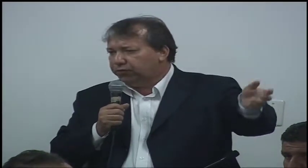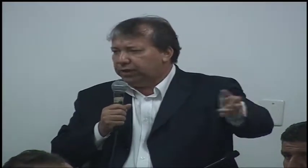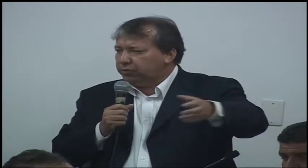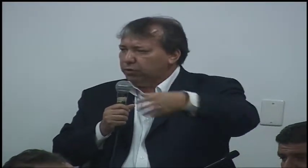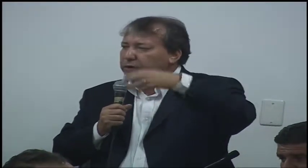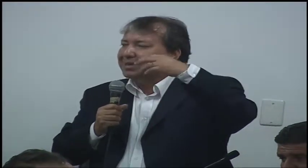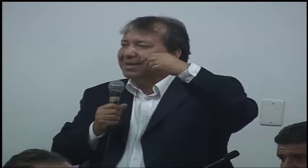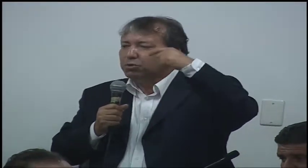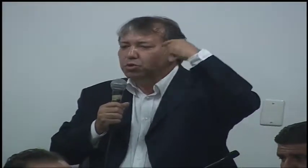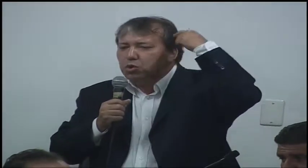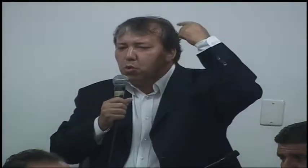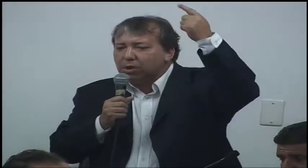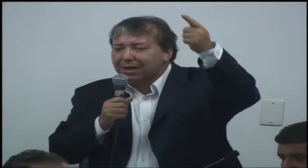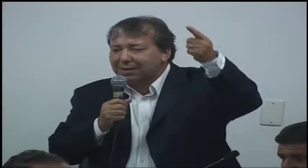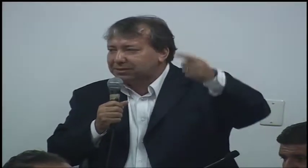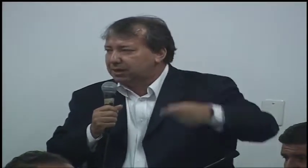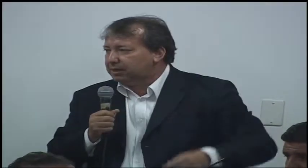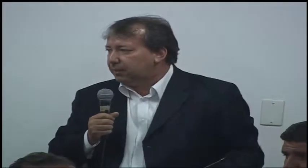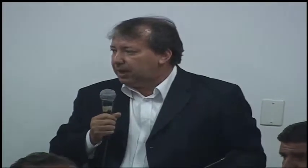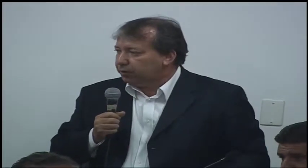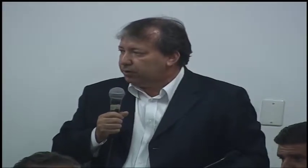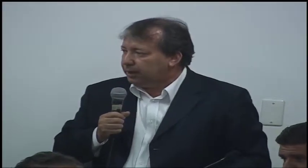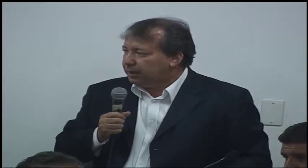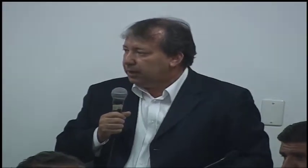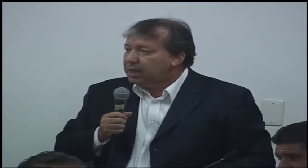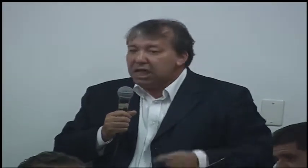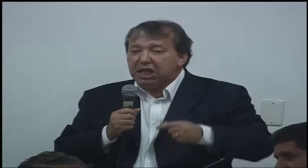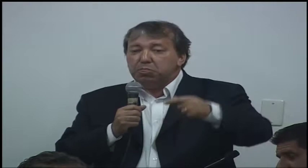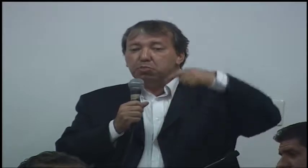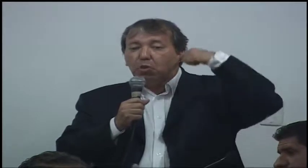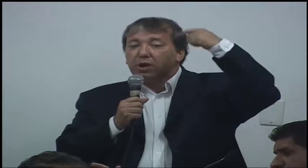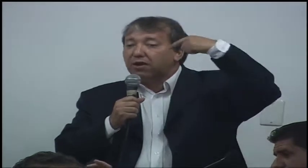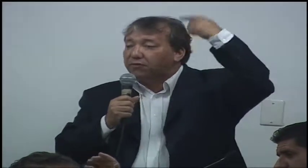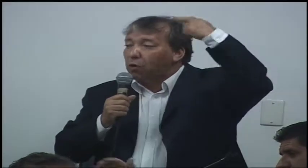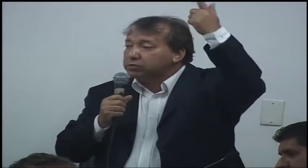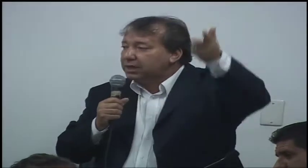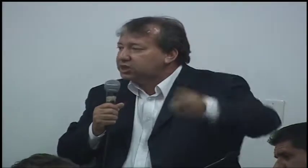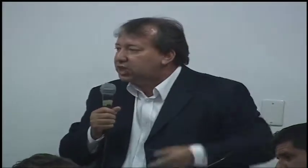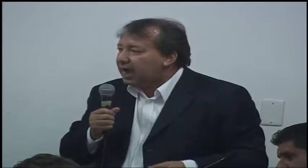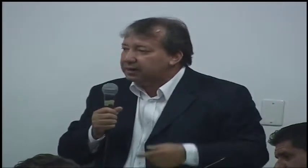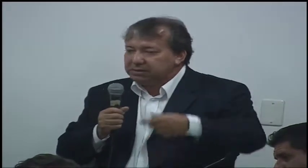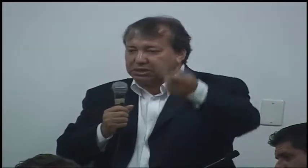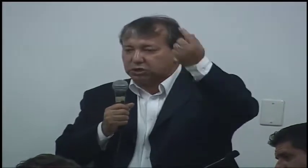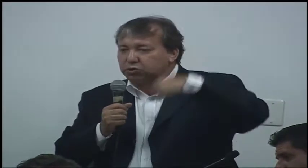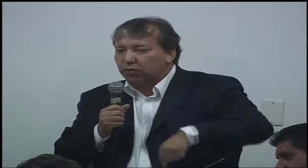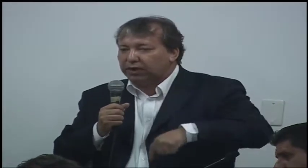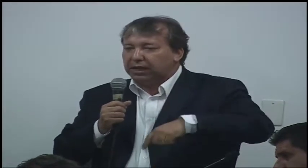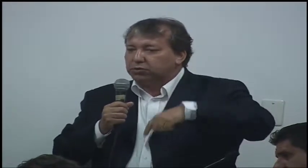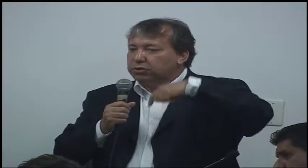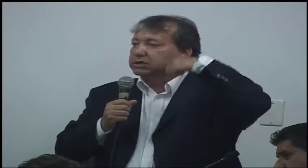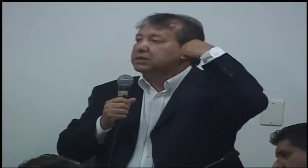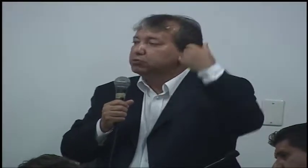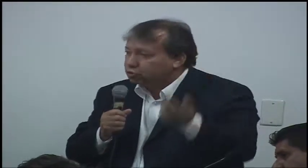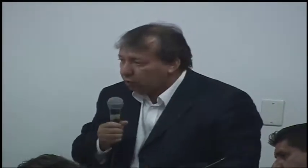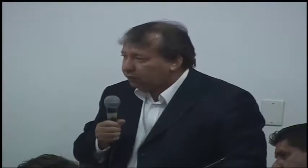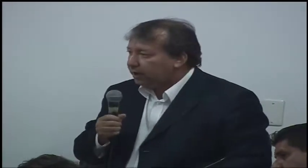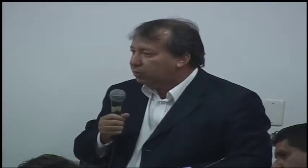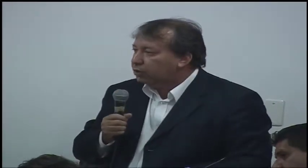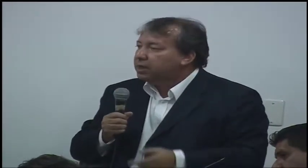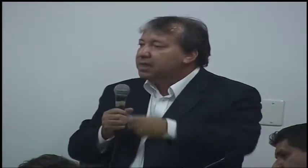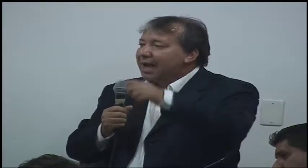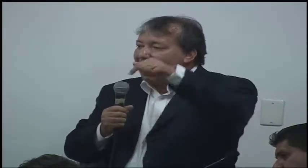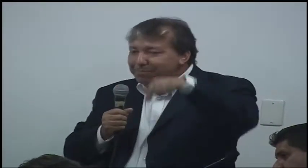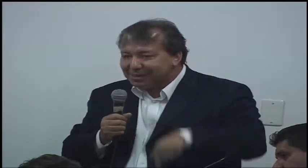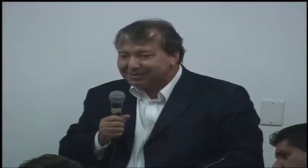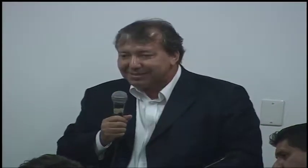não fui vereador, nunca deixei de trabalhar por Limeira. E nunca vou deixar, se sou vereador, se não sou